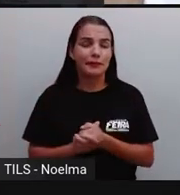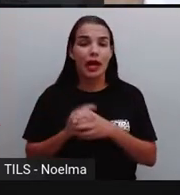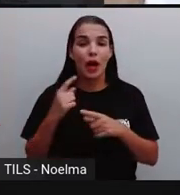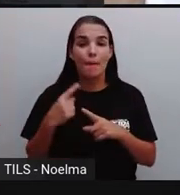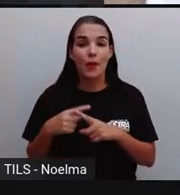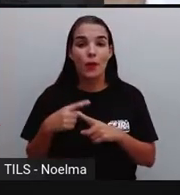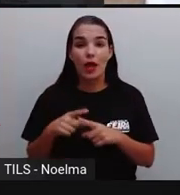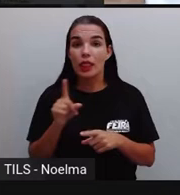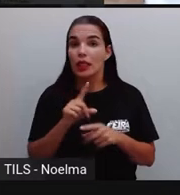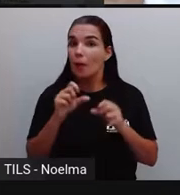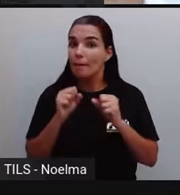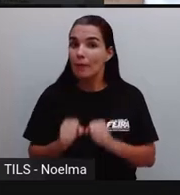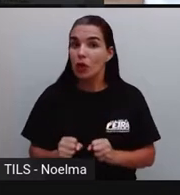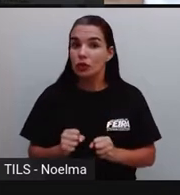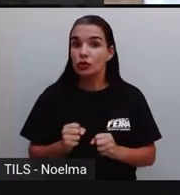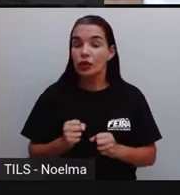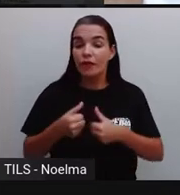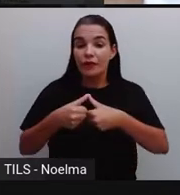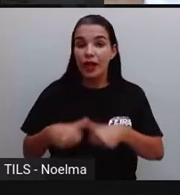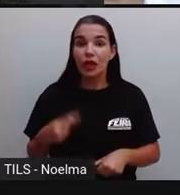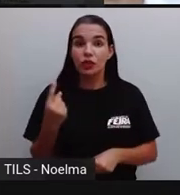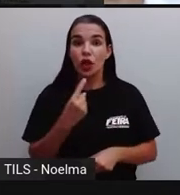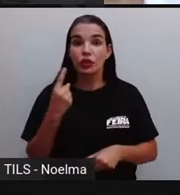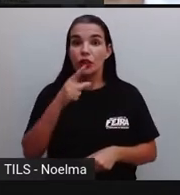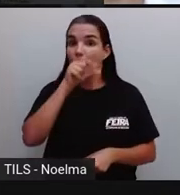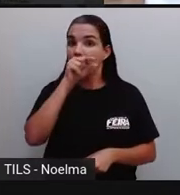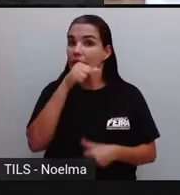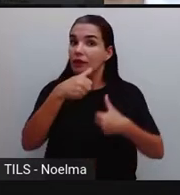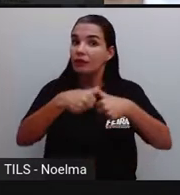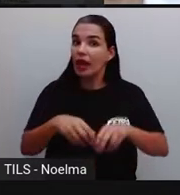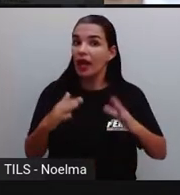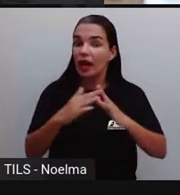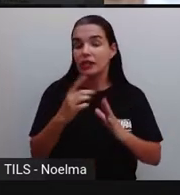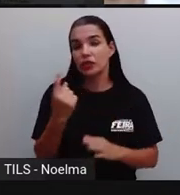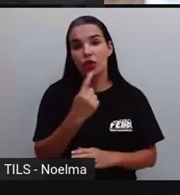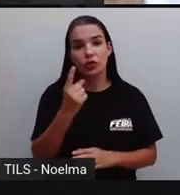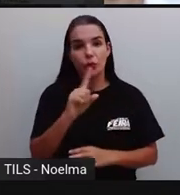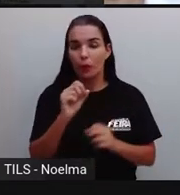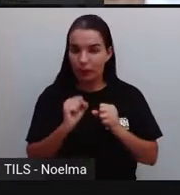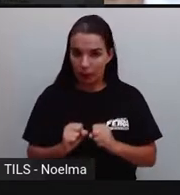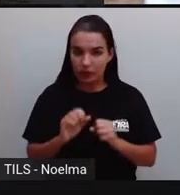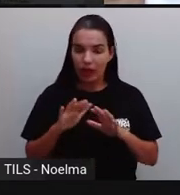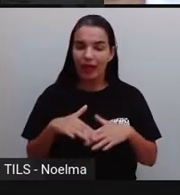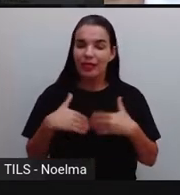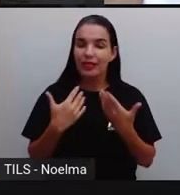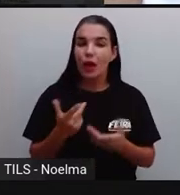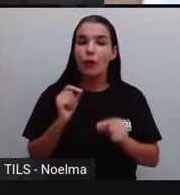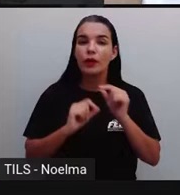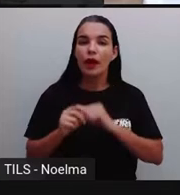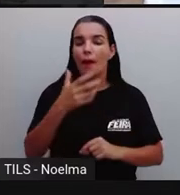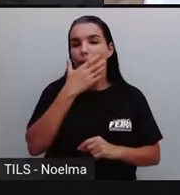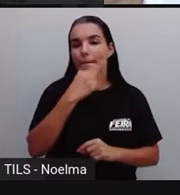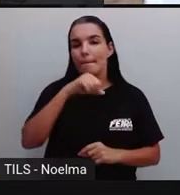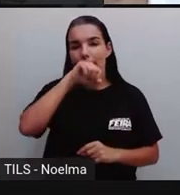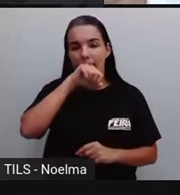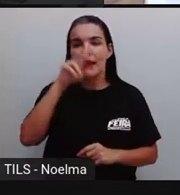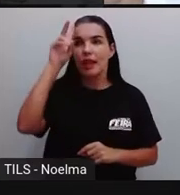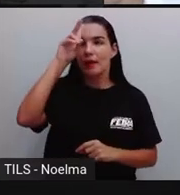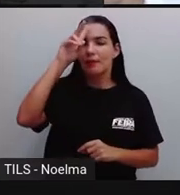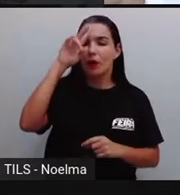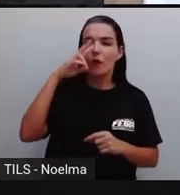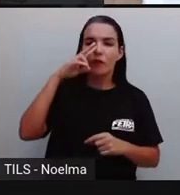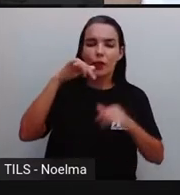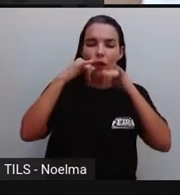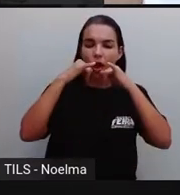eles não podem ficar sozinhos, né? E aí O pai lembrou que viu um anúncio aí